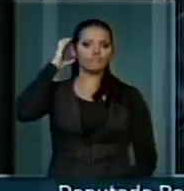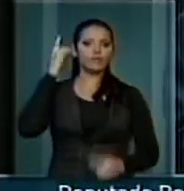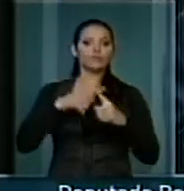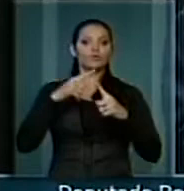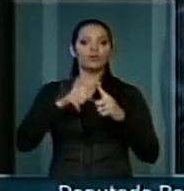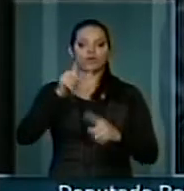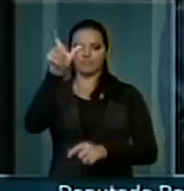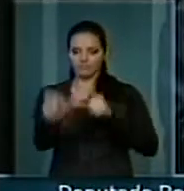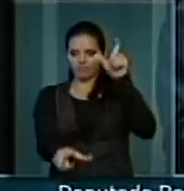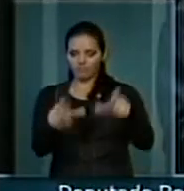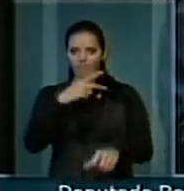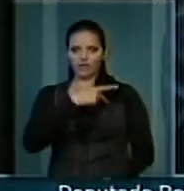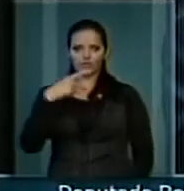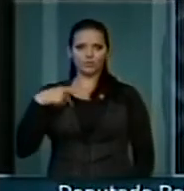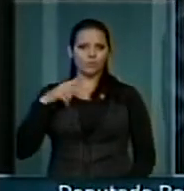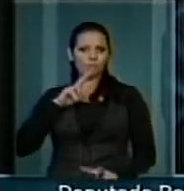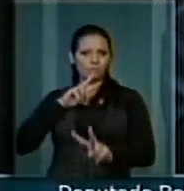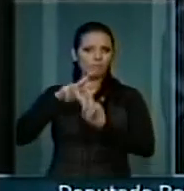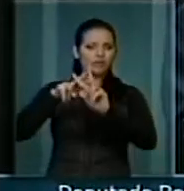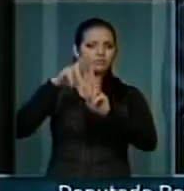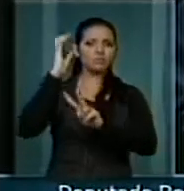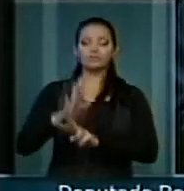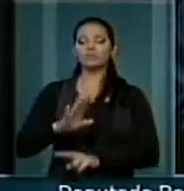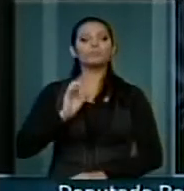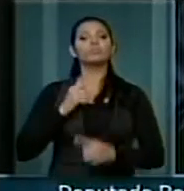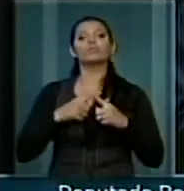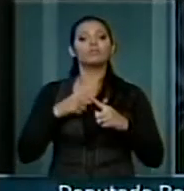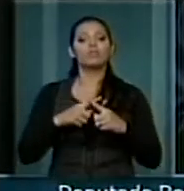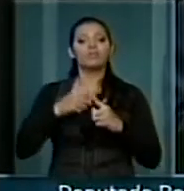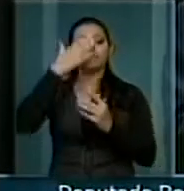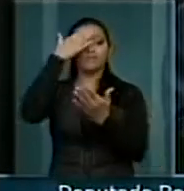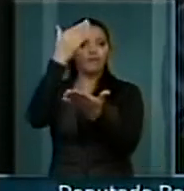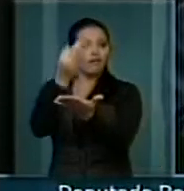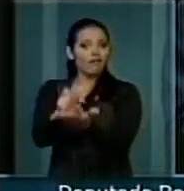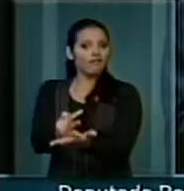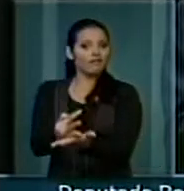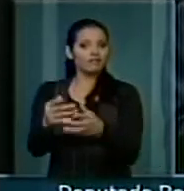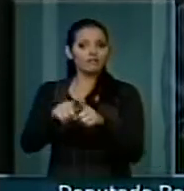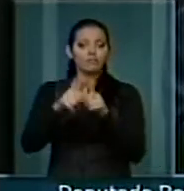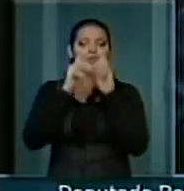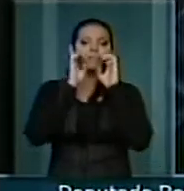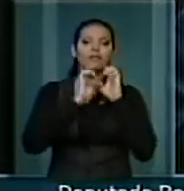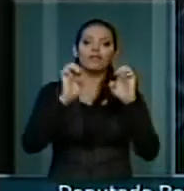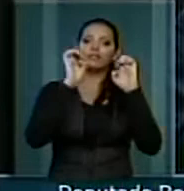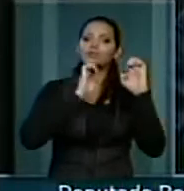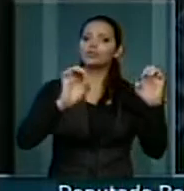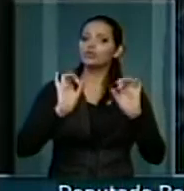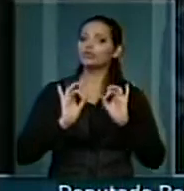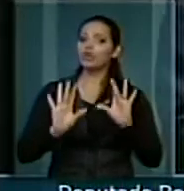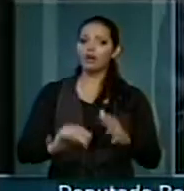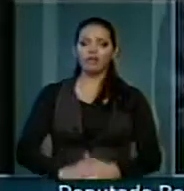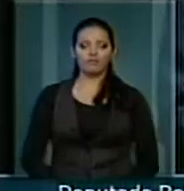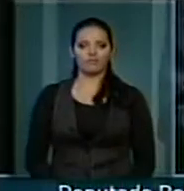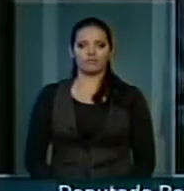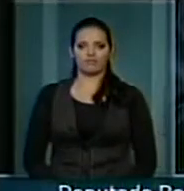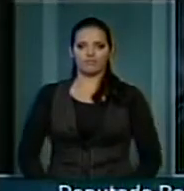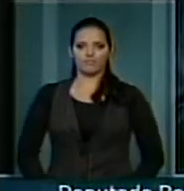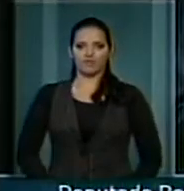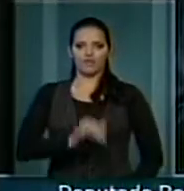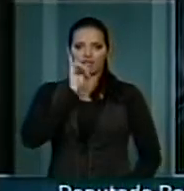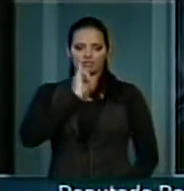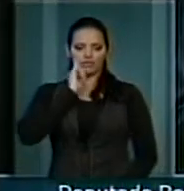foram presos no Brasil apenas por causa da sua fé e por suas pregações. A exemplo